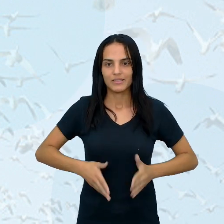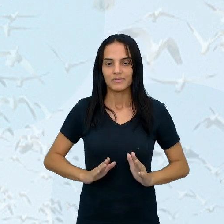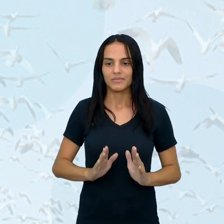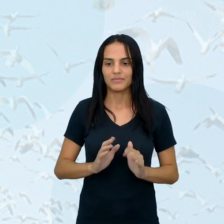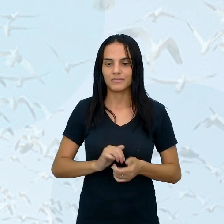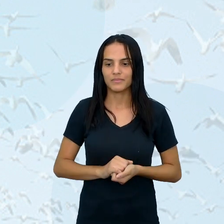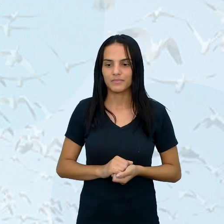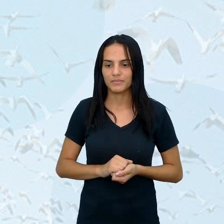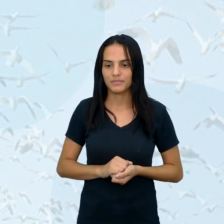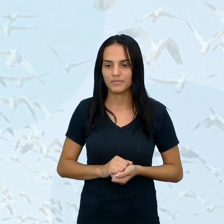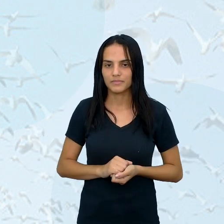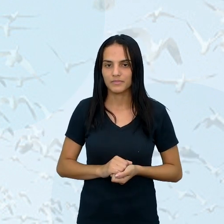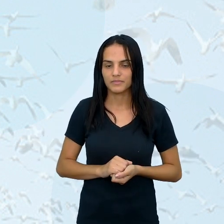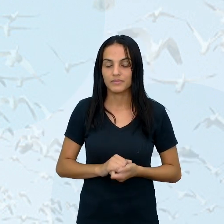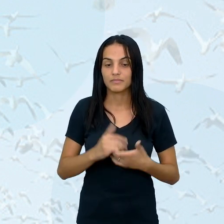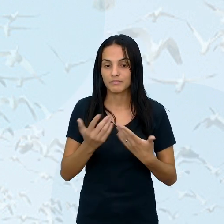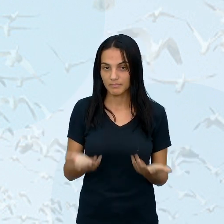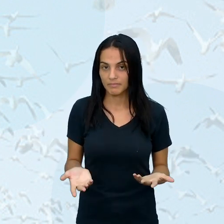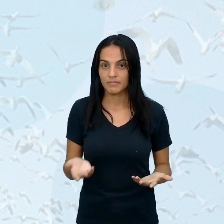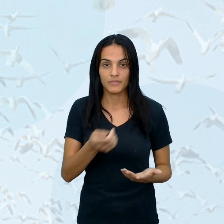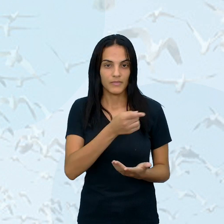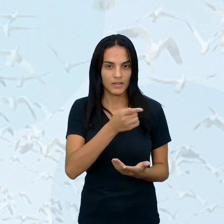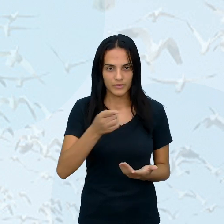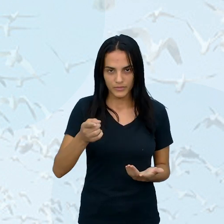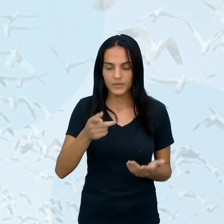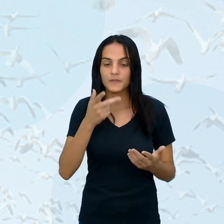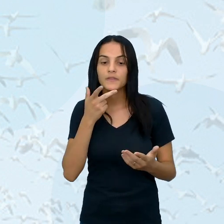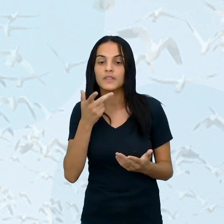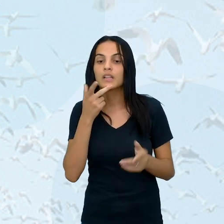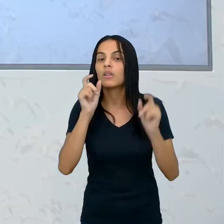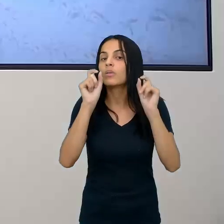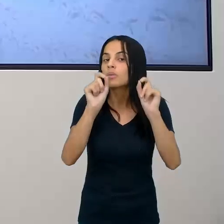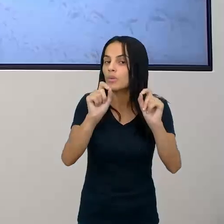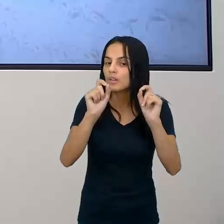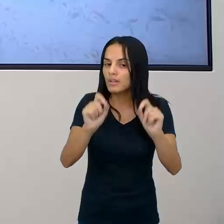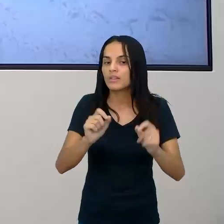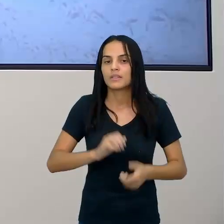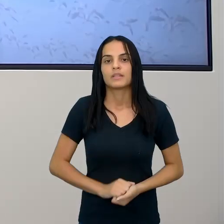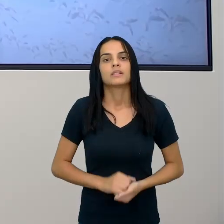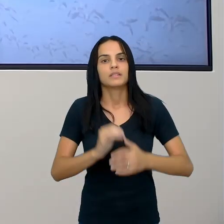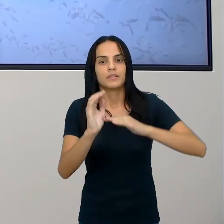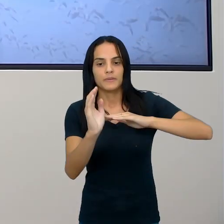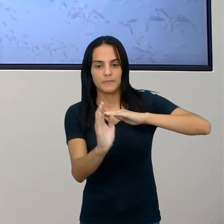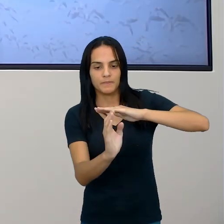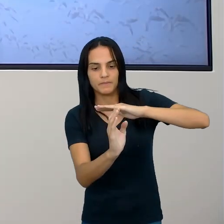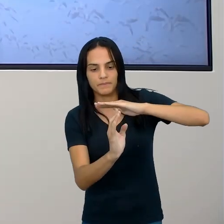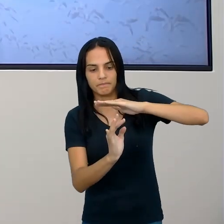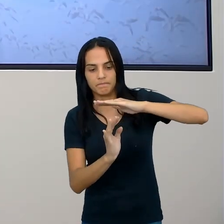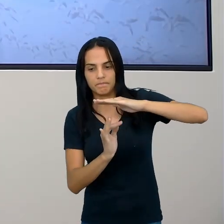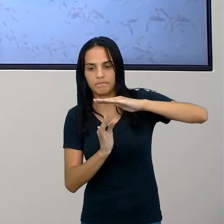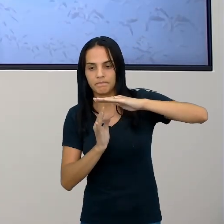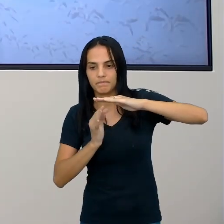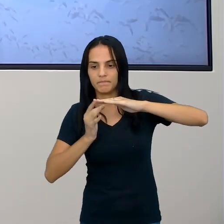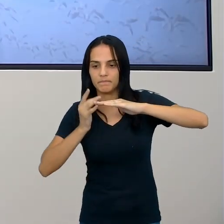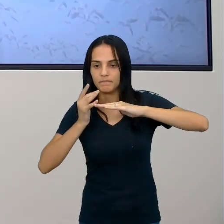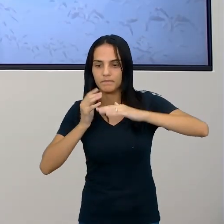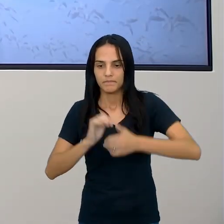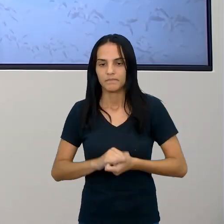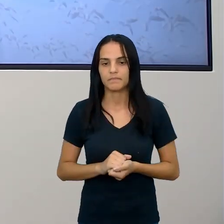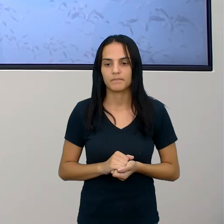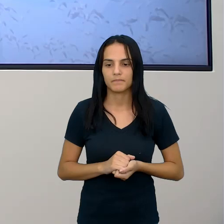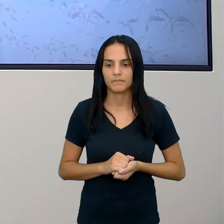né? Então, pessoal, nós vamos falar do que mesmo? De migrantes. Nós vamos falar